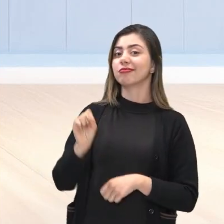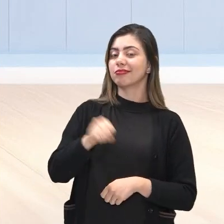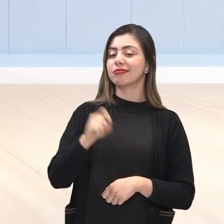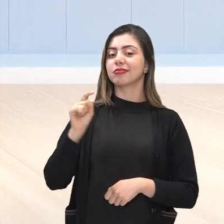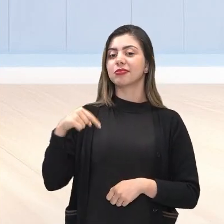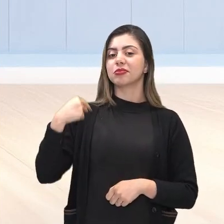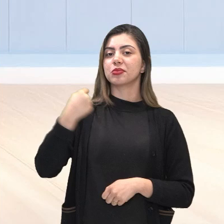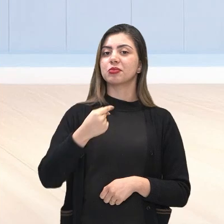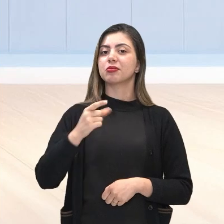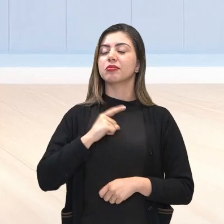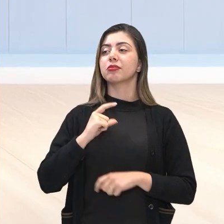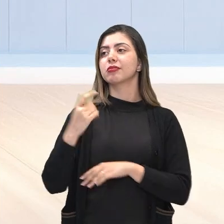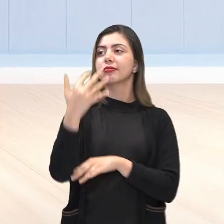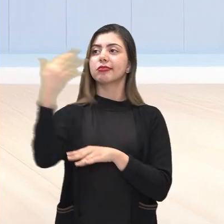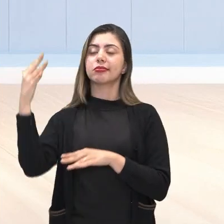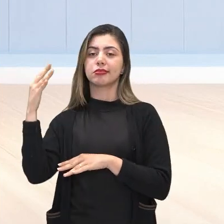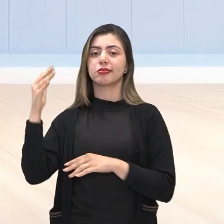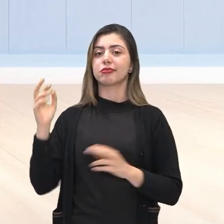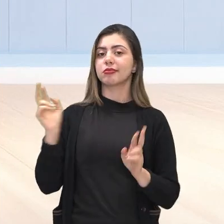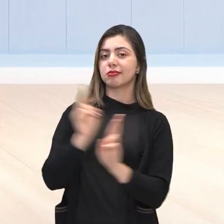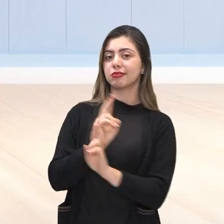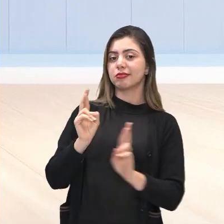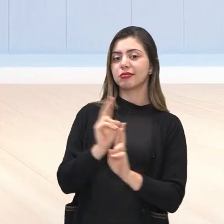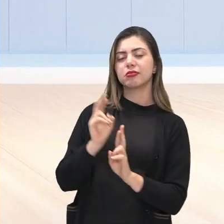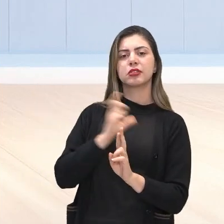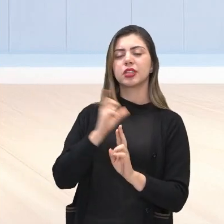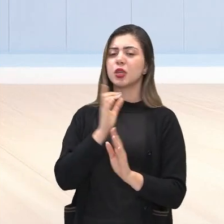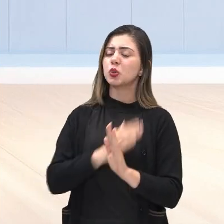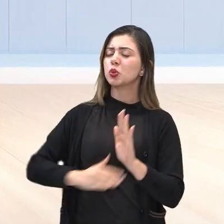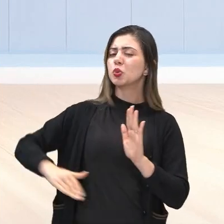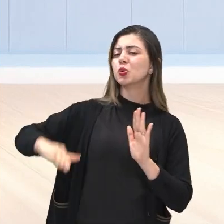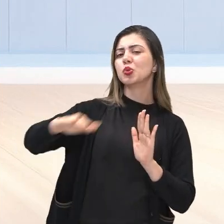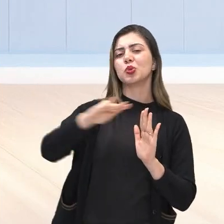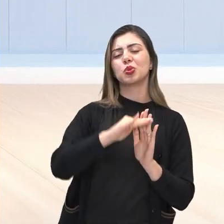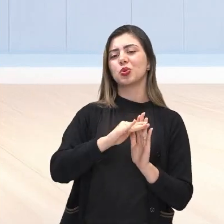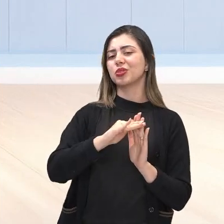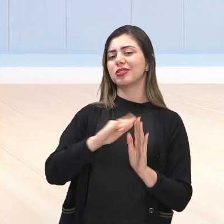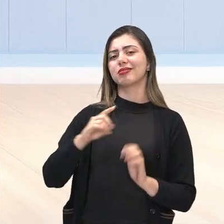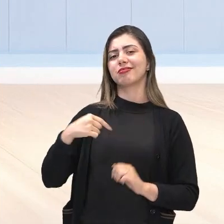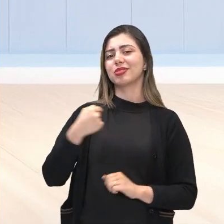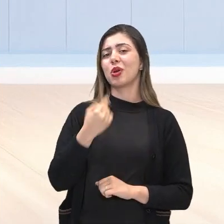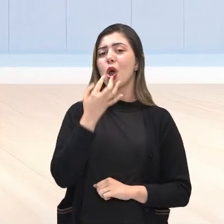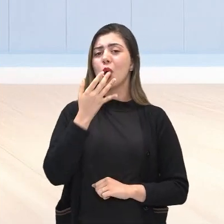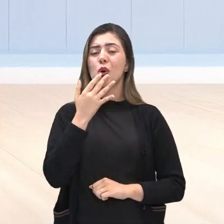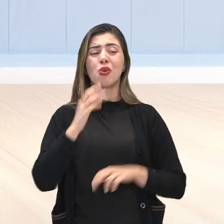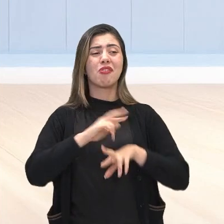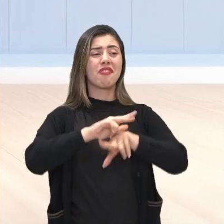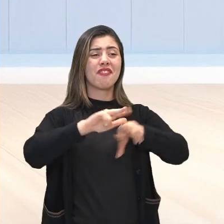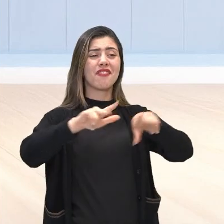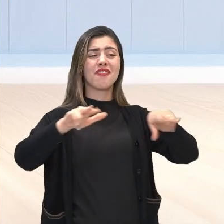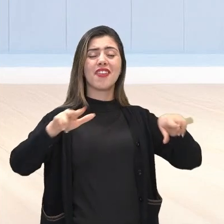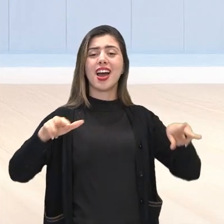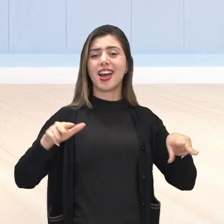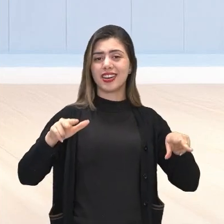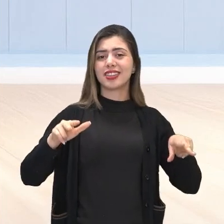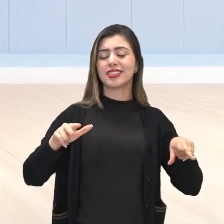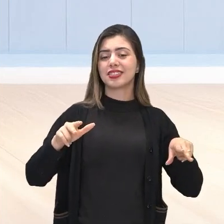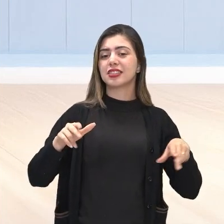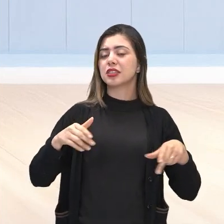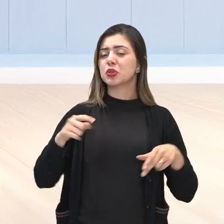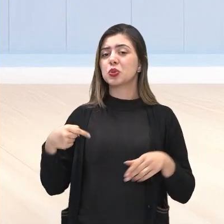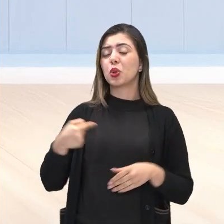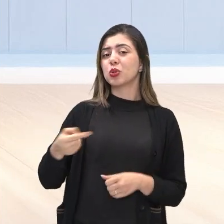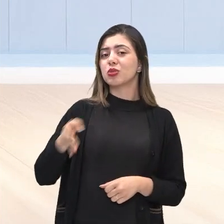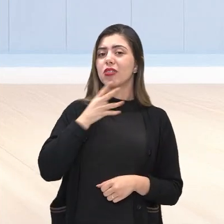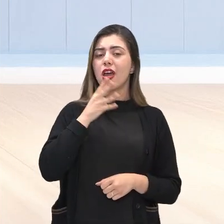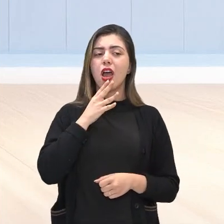com a natureza, de onde provém tudo isso, todas essas cores? Realmente, desde as cores